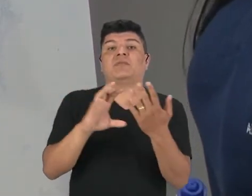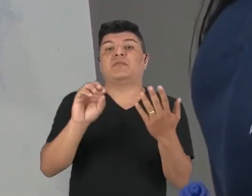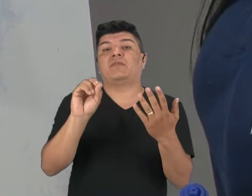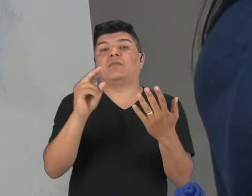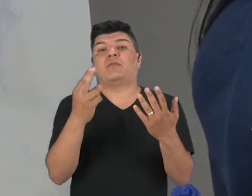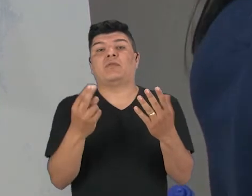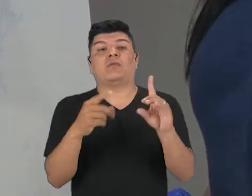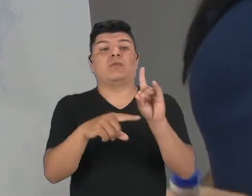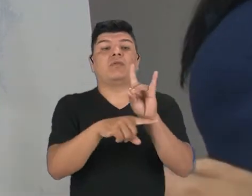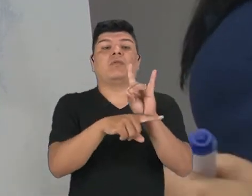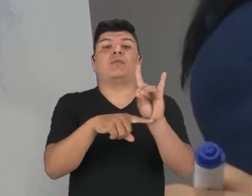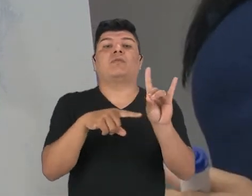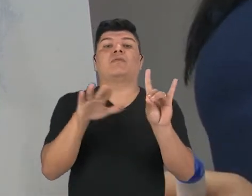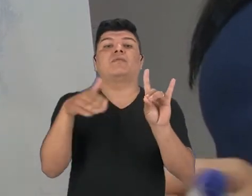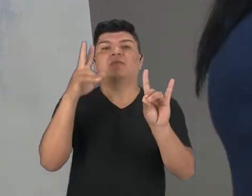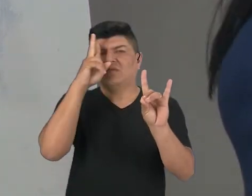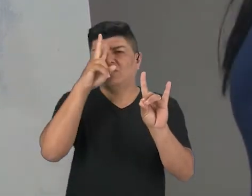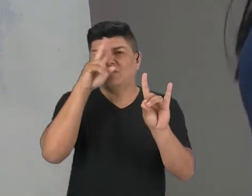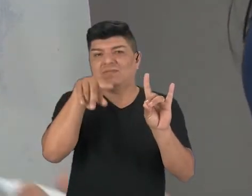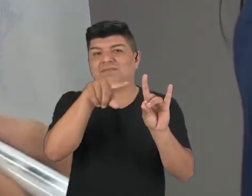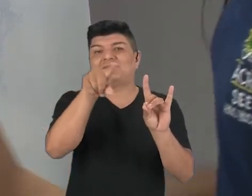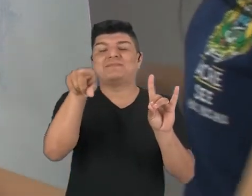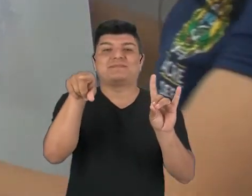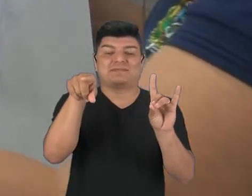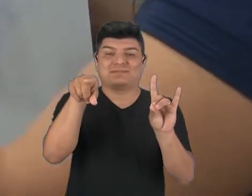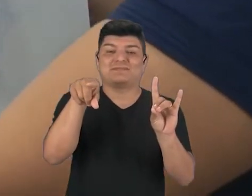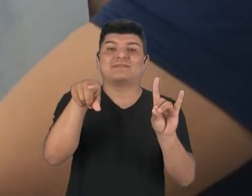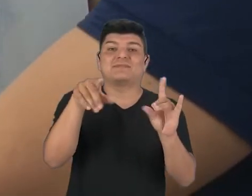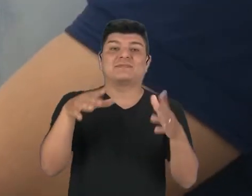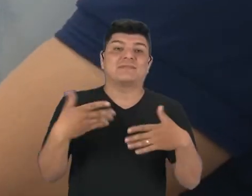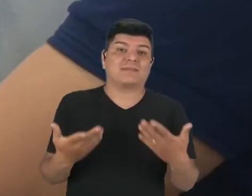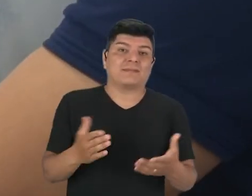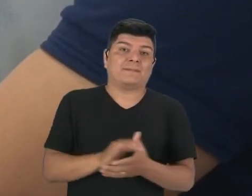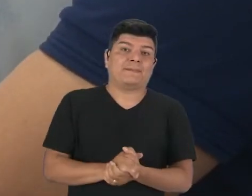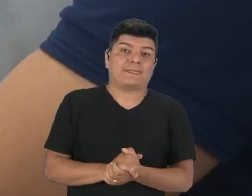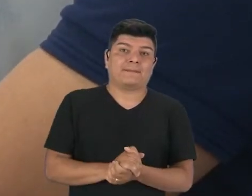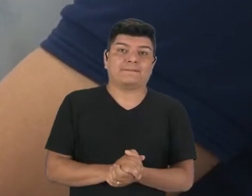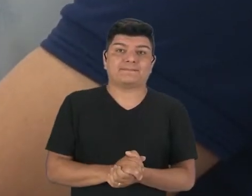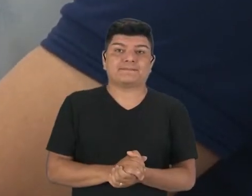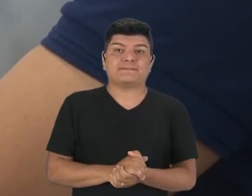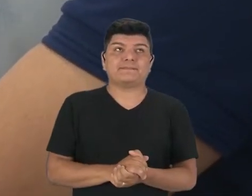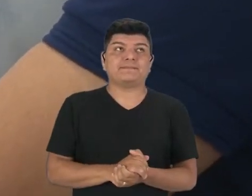carnívoro. Vocês lembram? Nós acabamos de ver. São os animais,